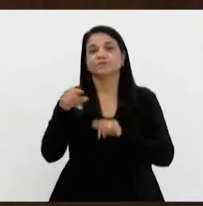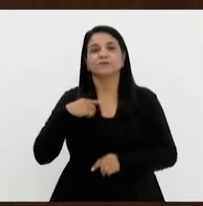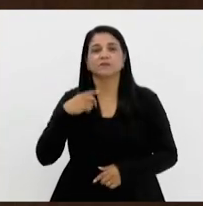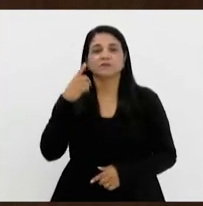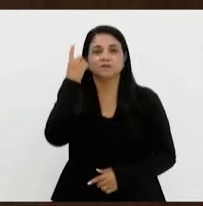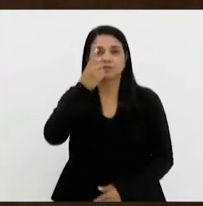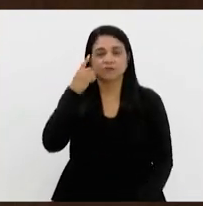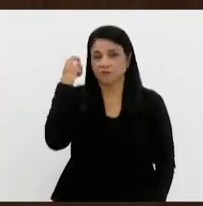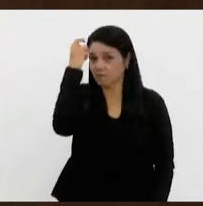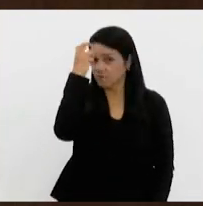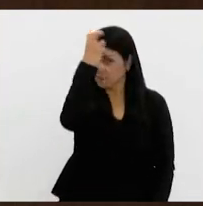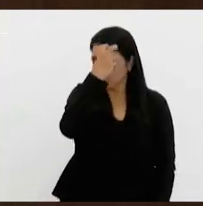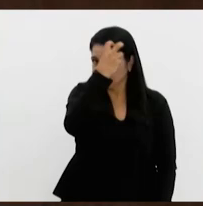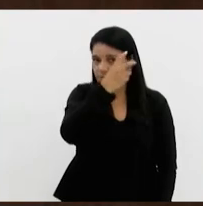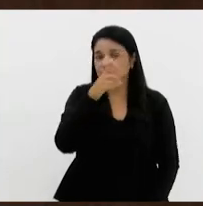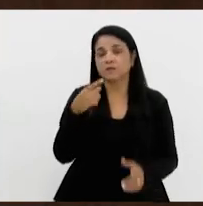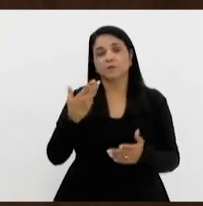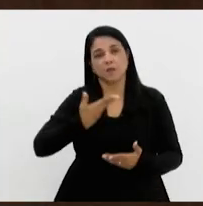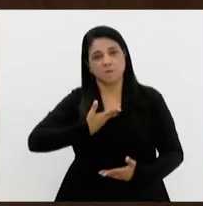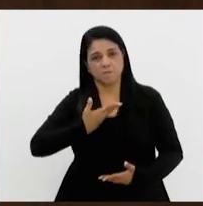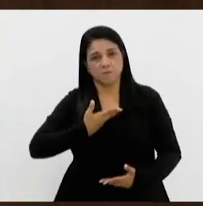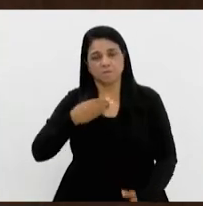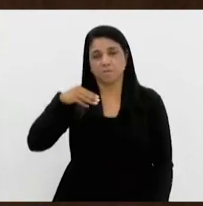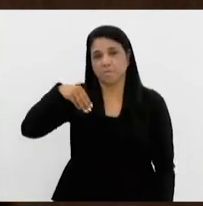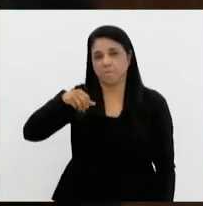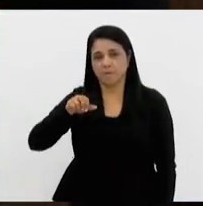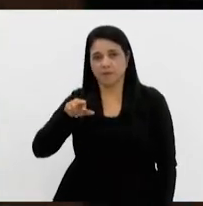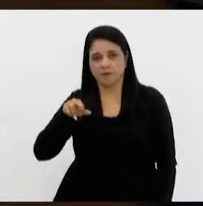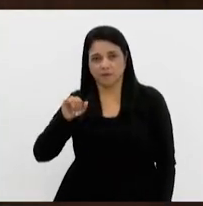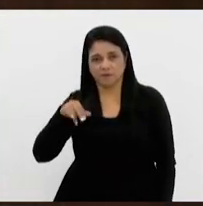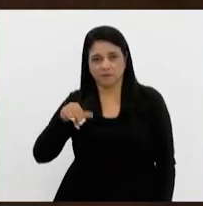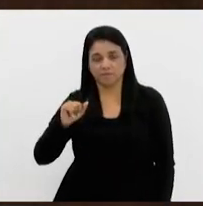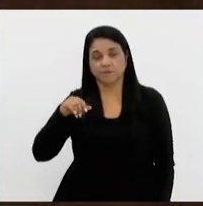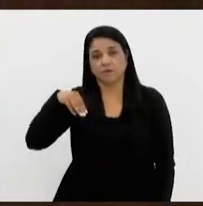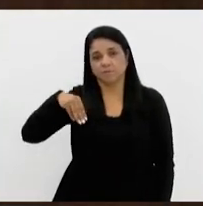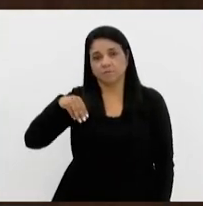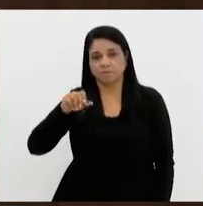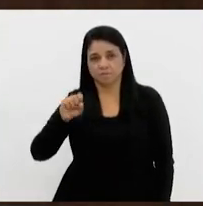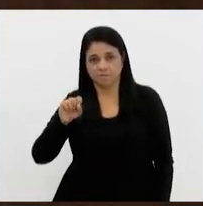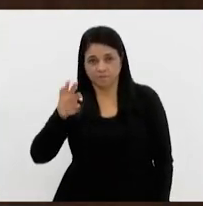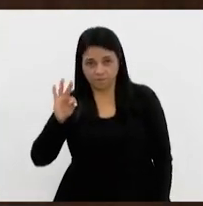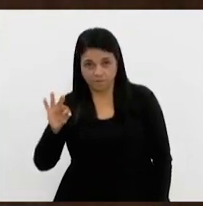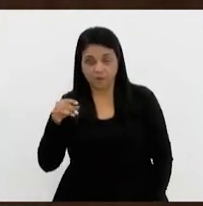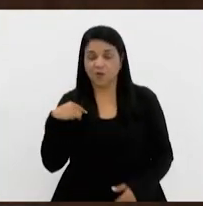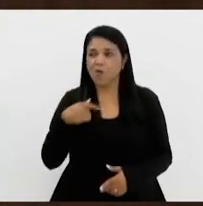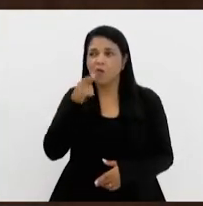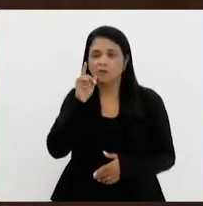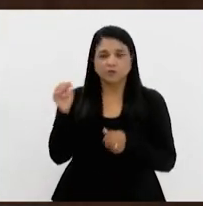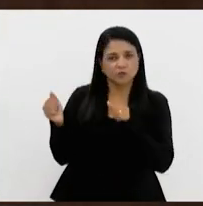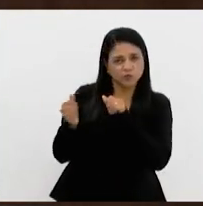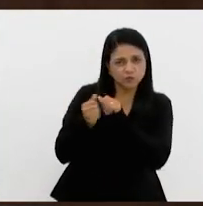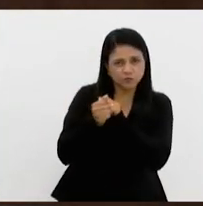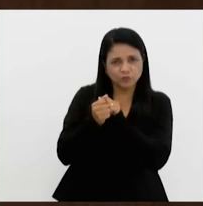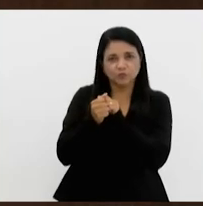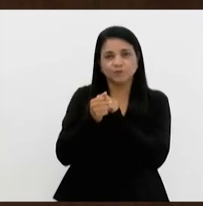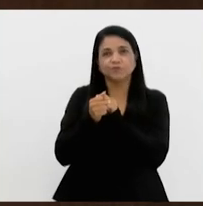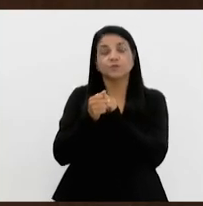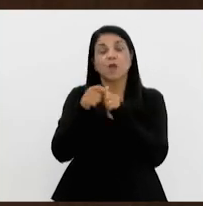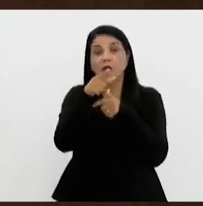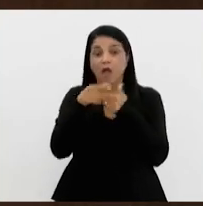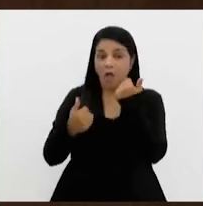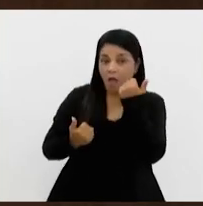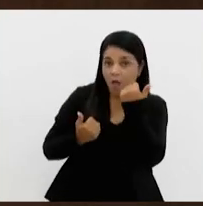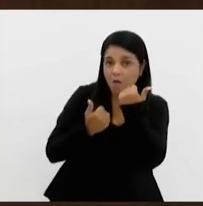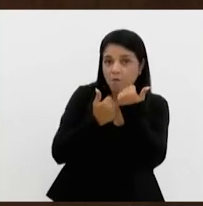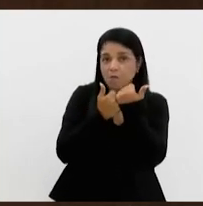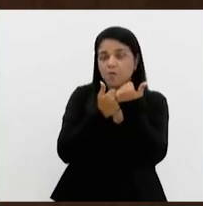Lima, minha companheira Marina do MST, ontem já estávamos juntos aqui, com seu apoio, defendendo a